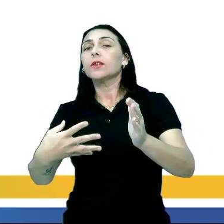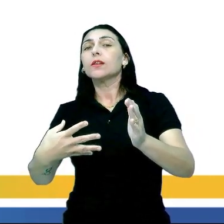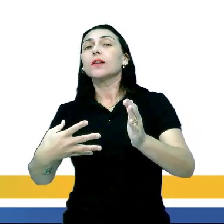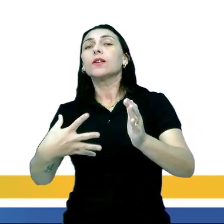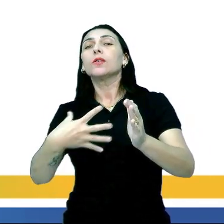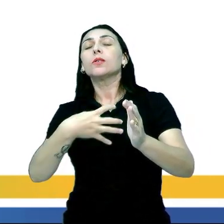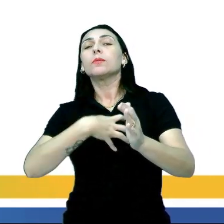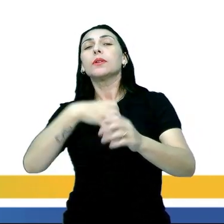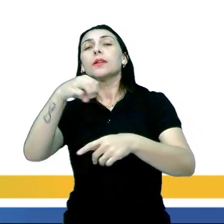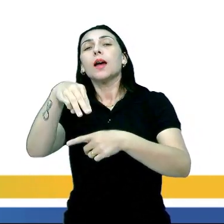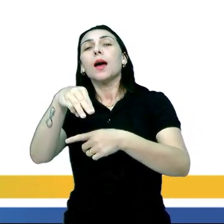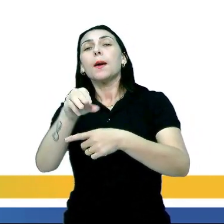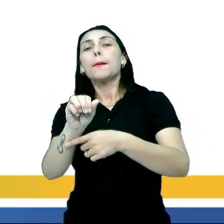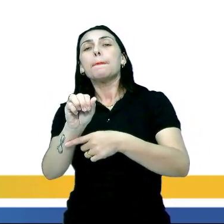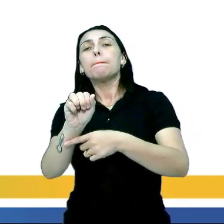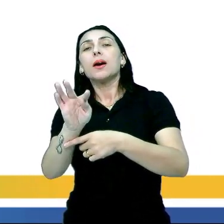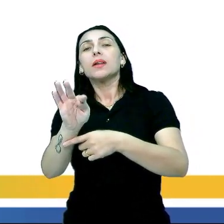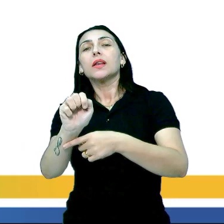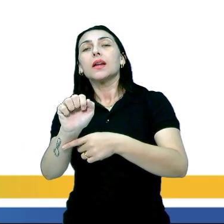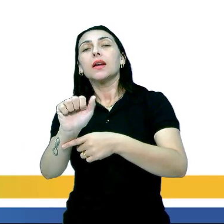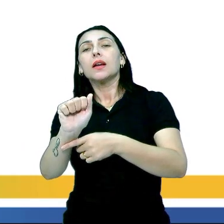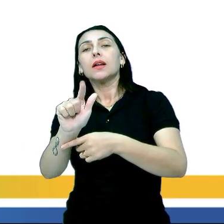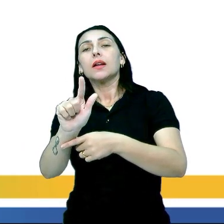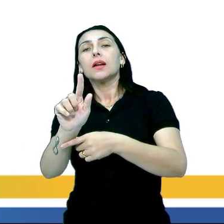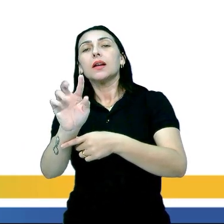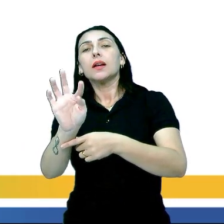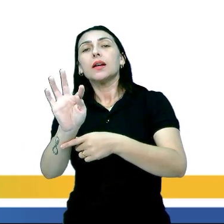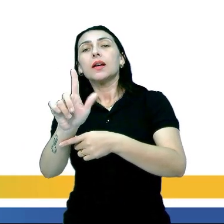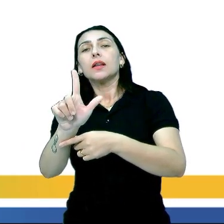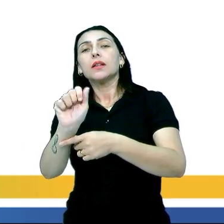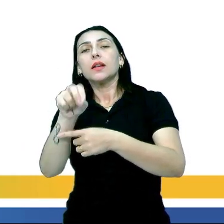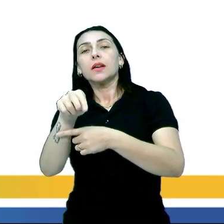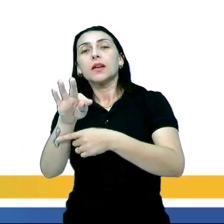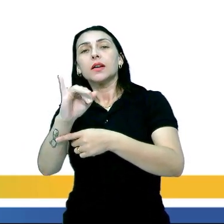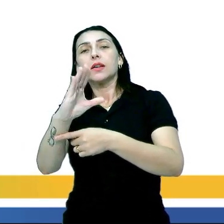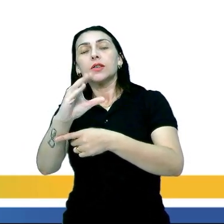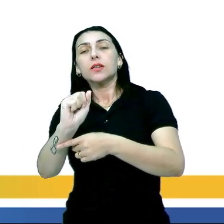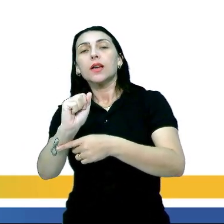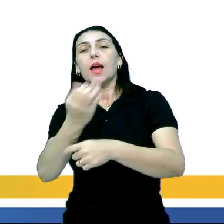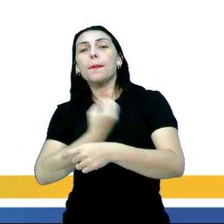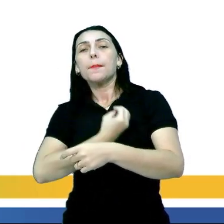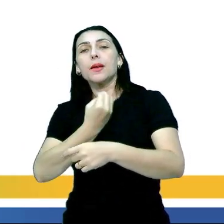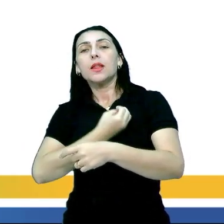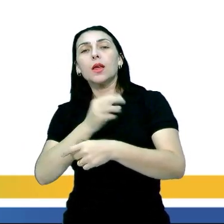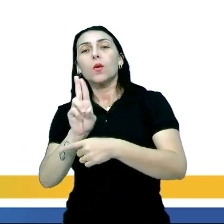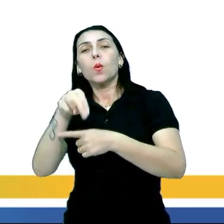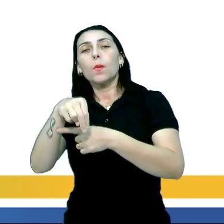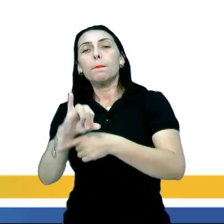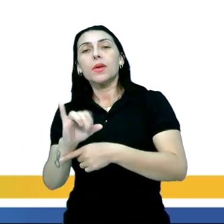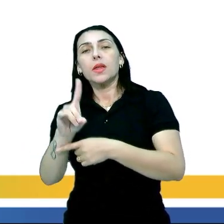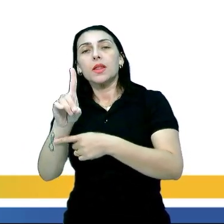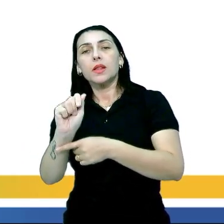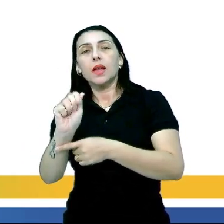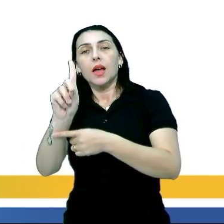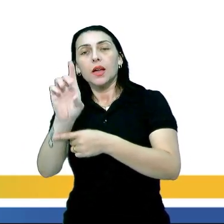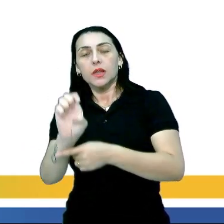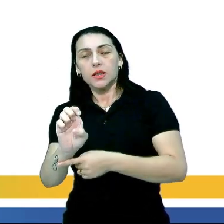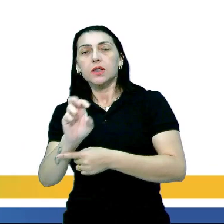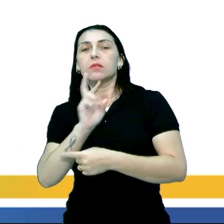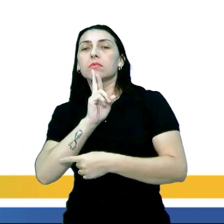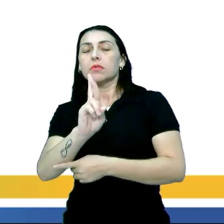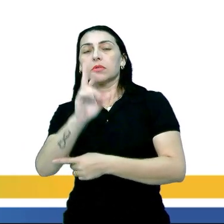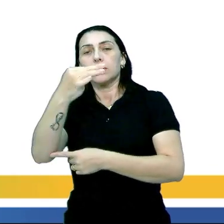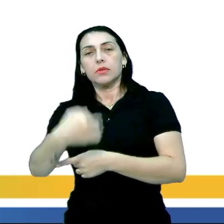da Mata Atlântica é justamente a presença aí da umidade. Então, a